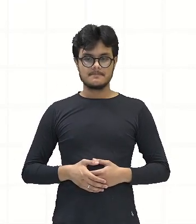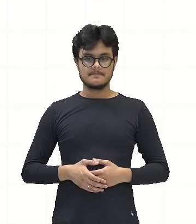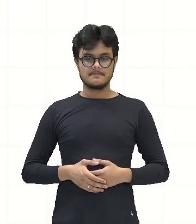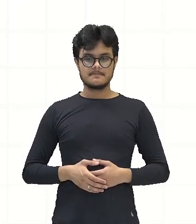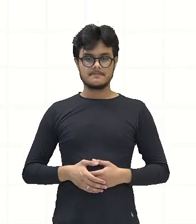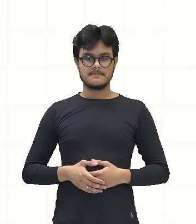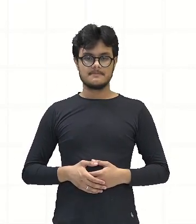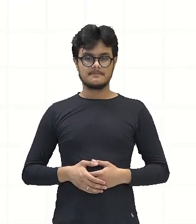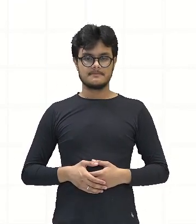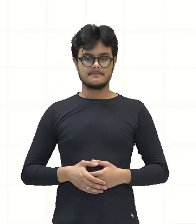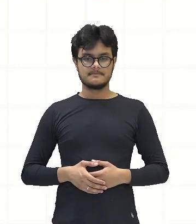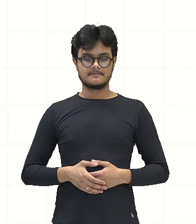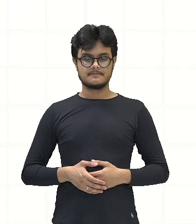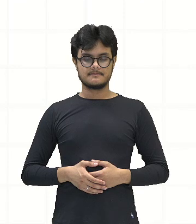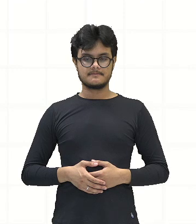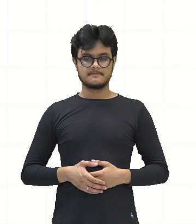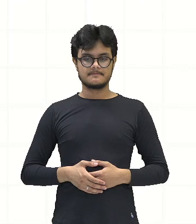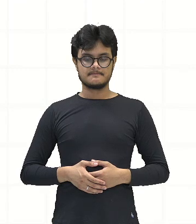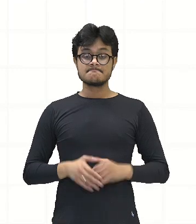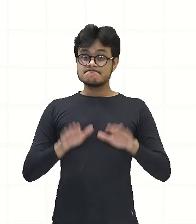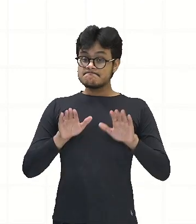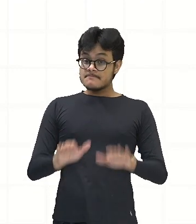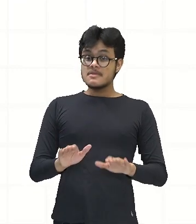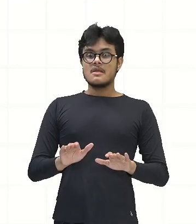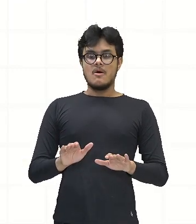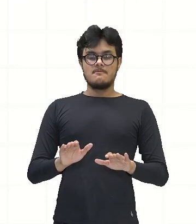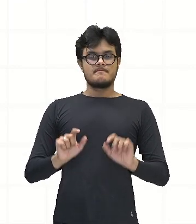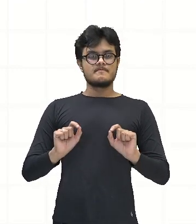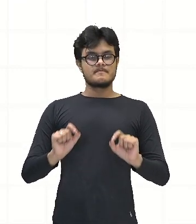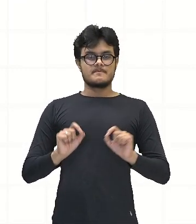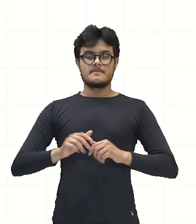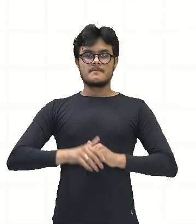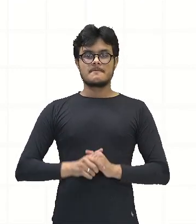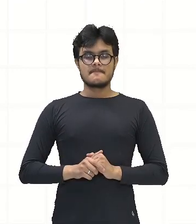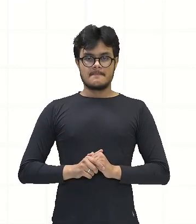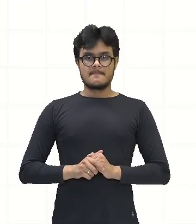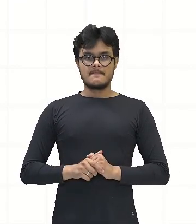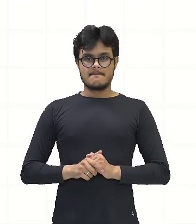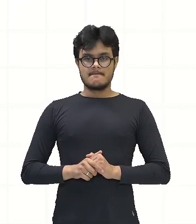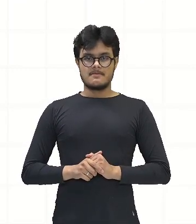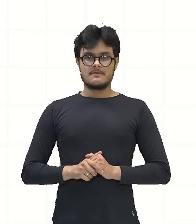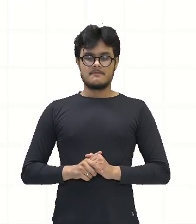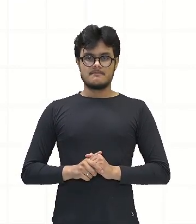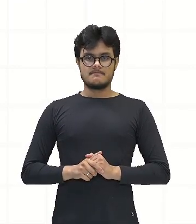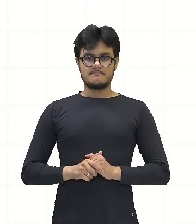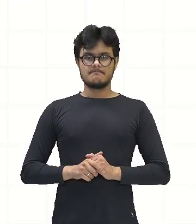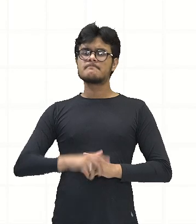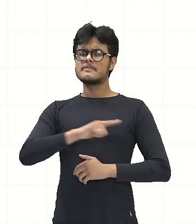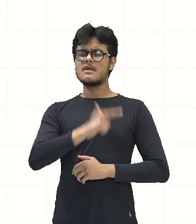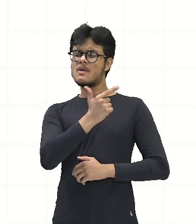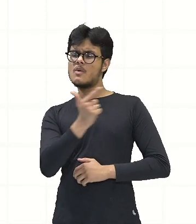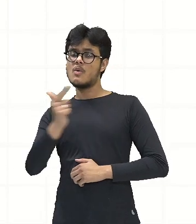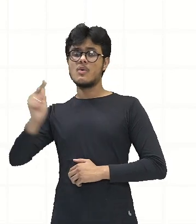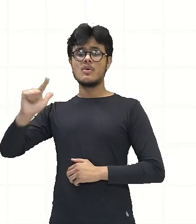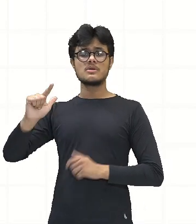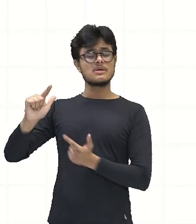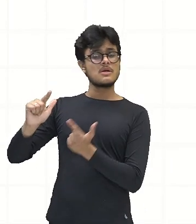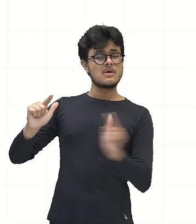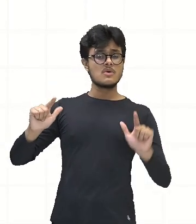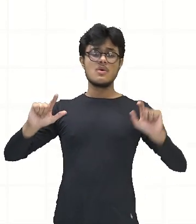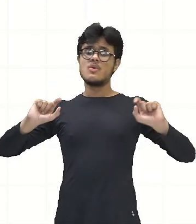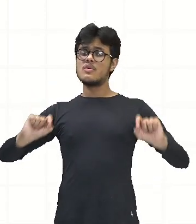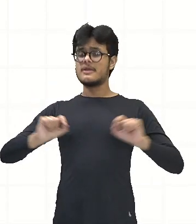este recurso. Além desse recurso, gente, nós tínhamos também outras atividades que